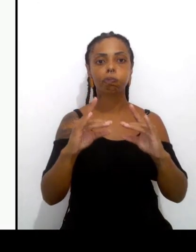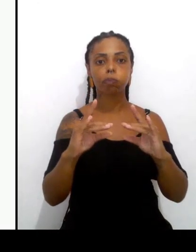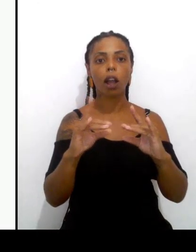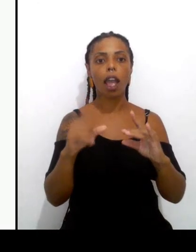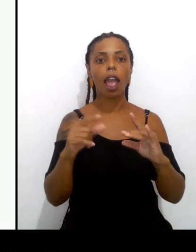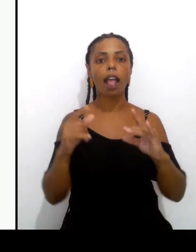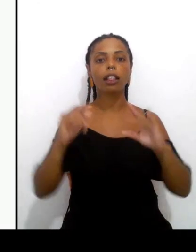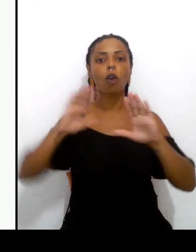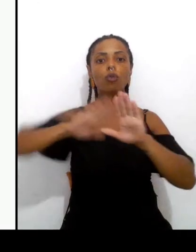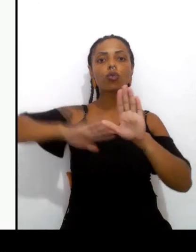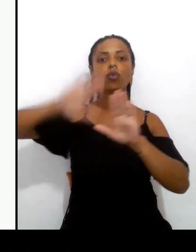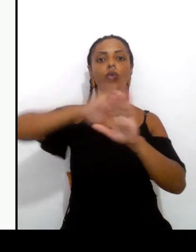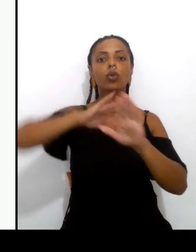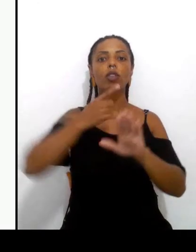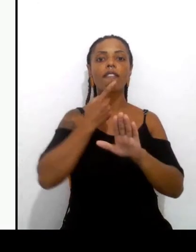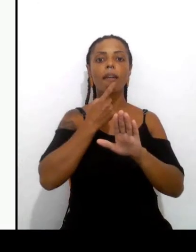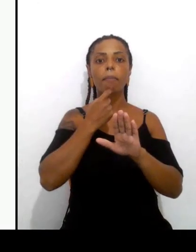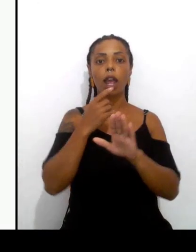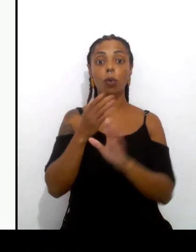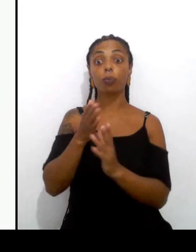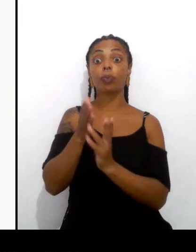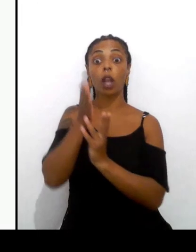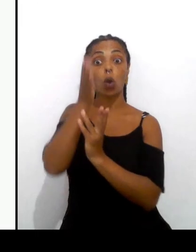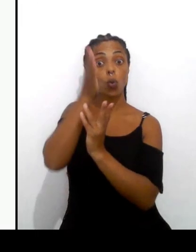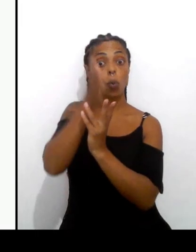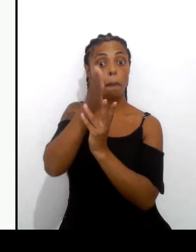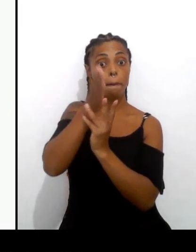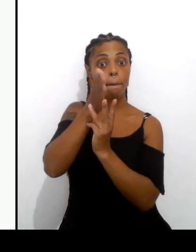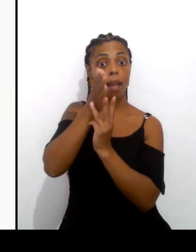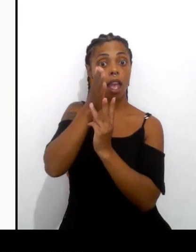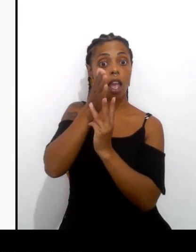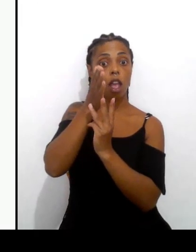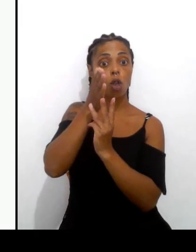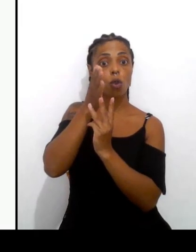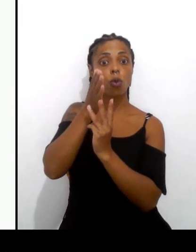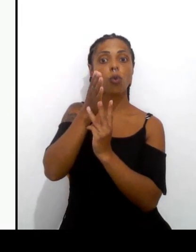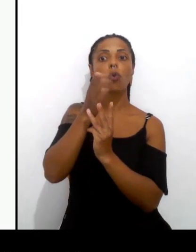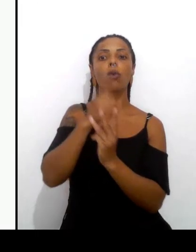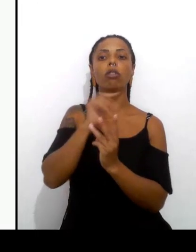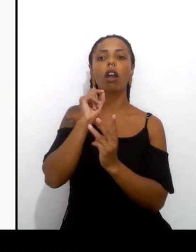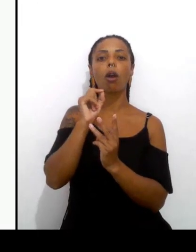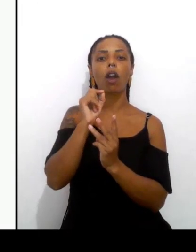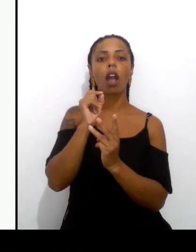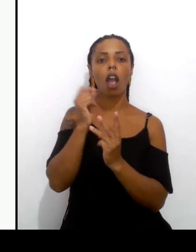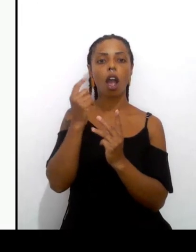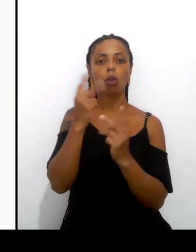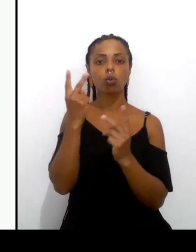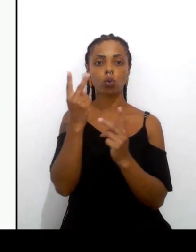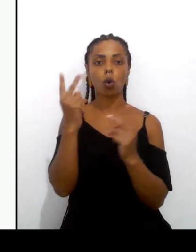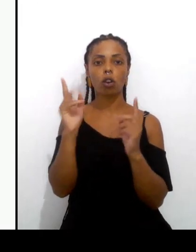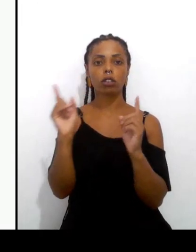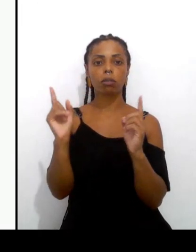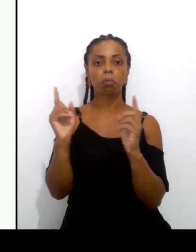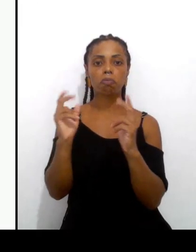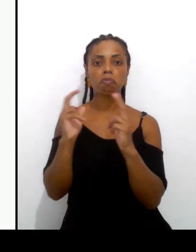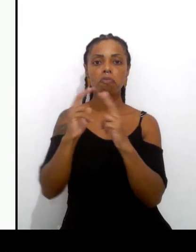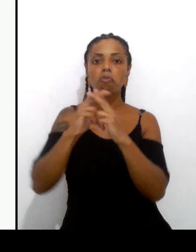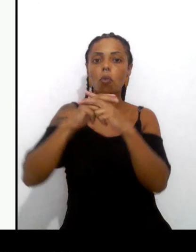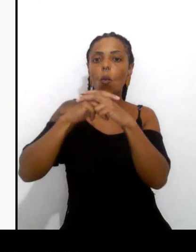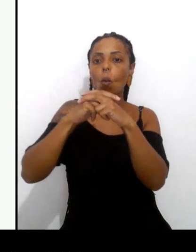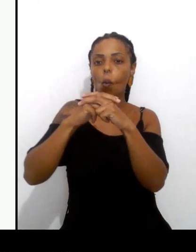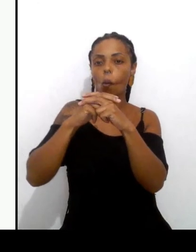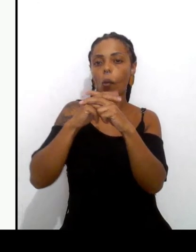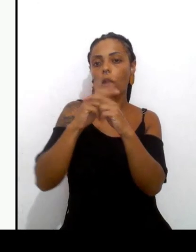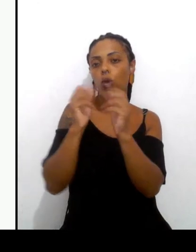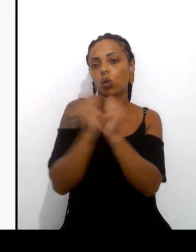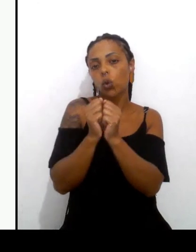no painel central nós vemos a representação talvez dessas duas figuras entrelaçadas esse lençol branco com